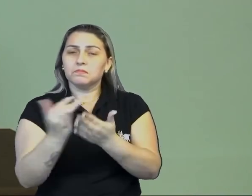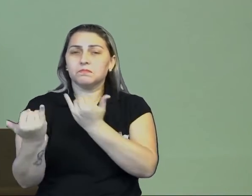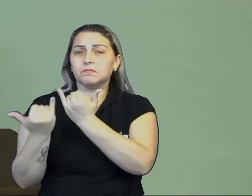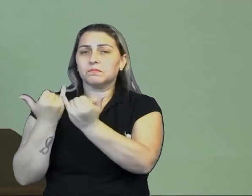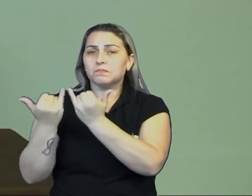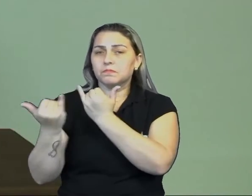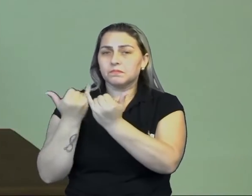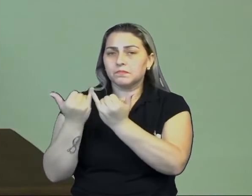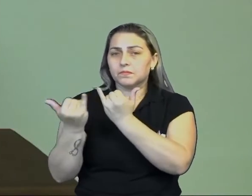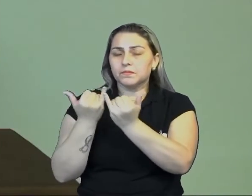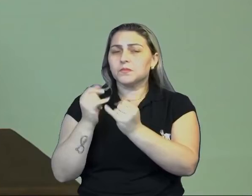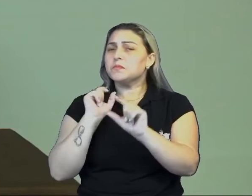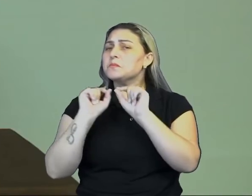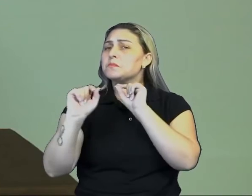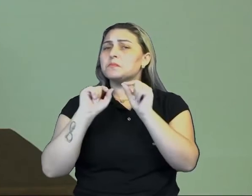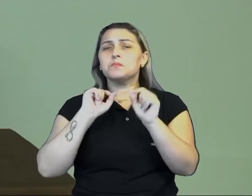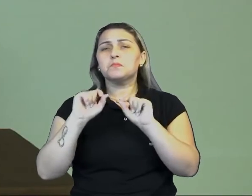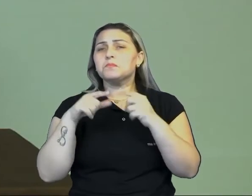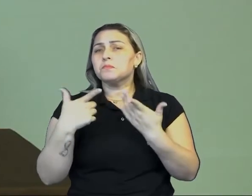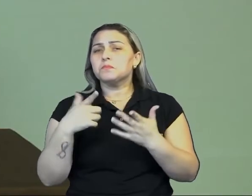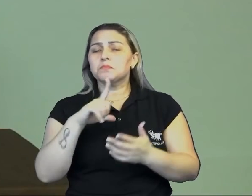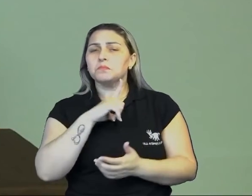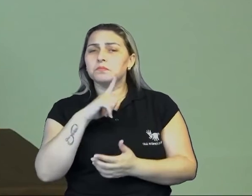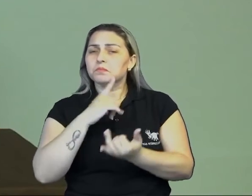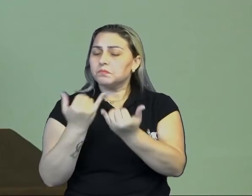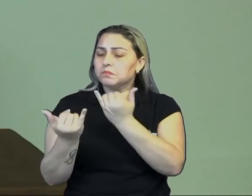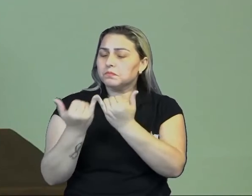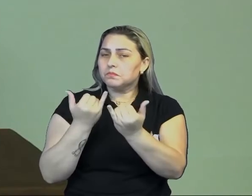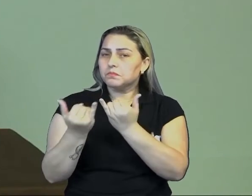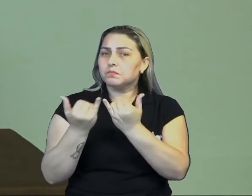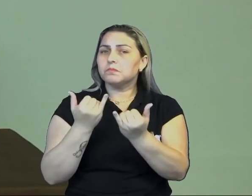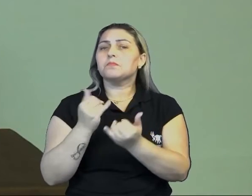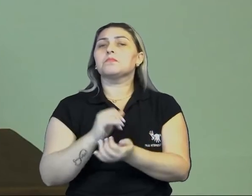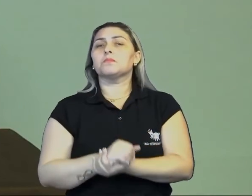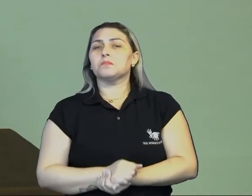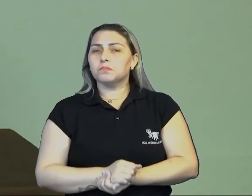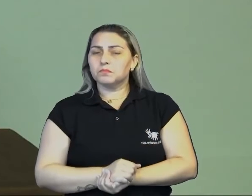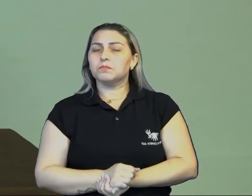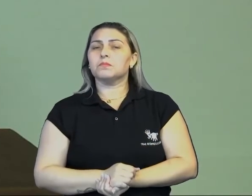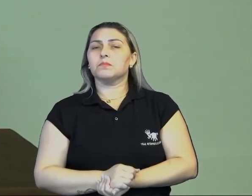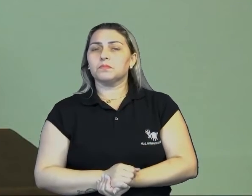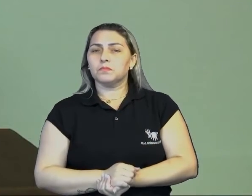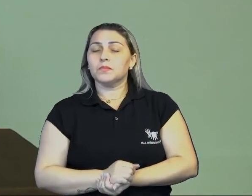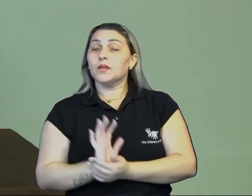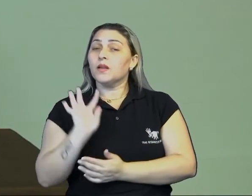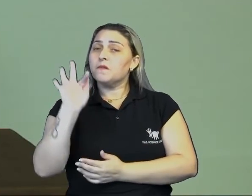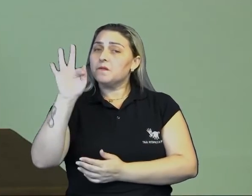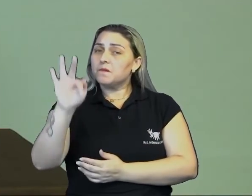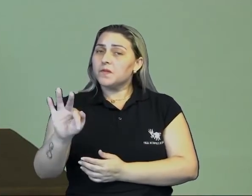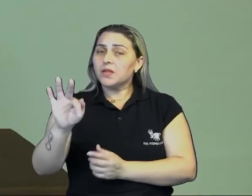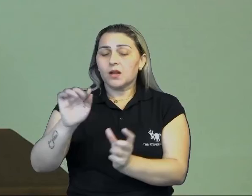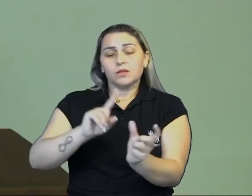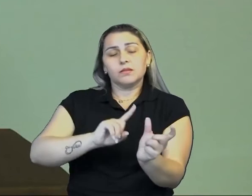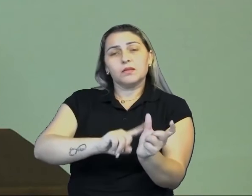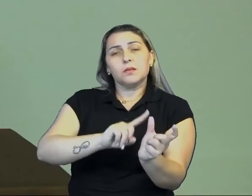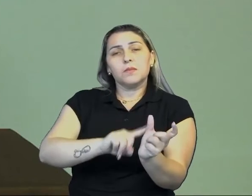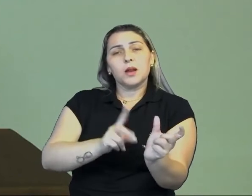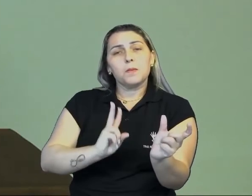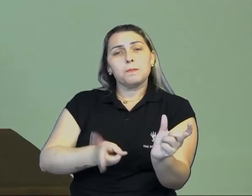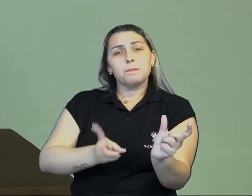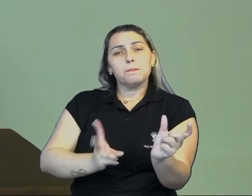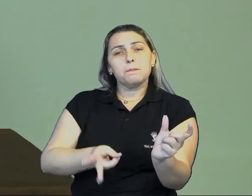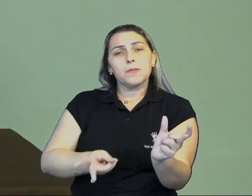comum? O que será que elas têm em comum? O som, a terminação delas tem o